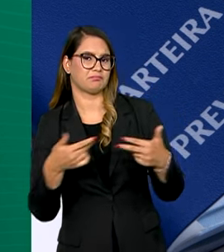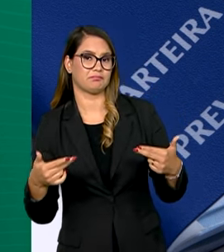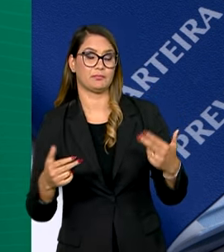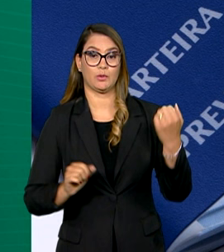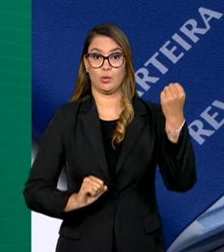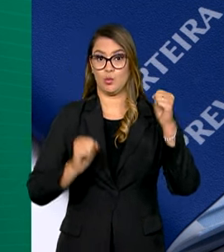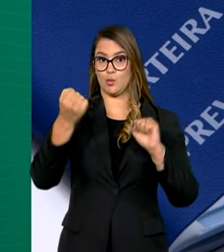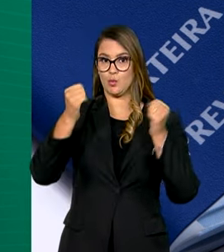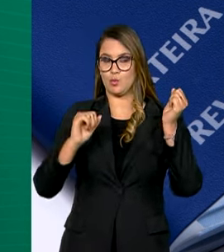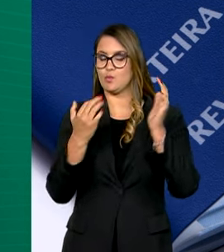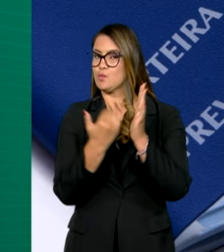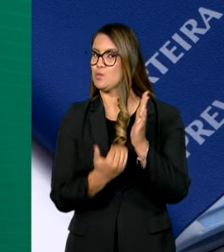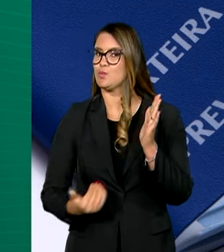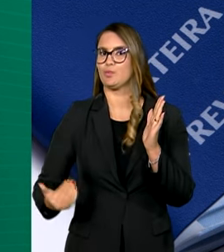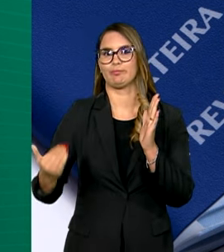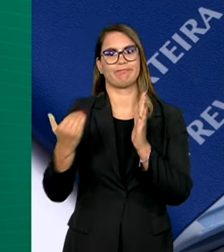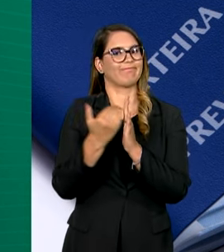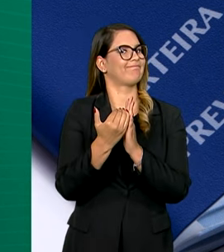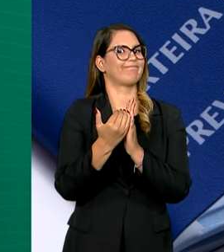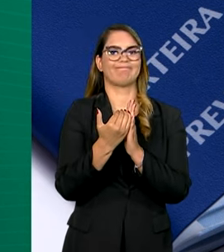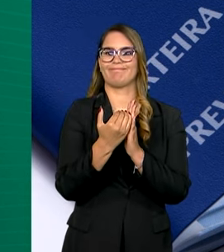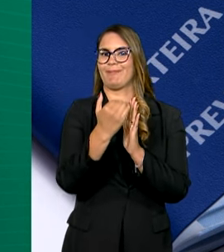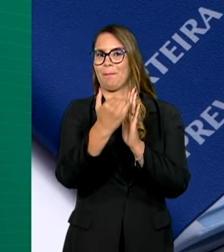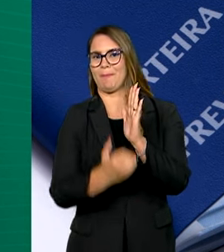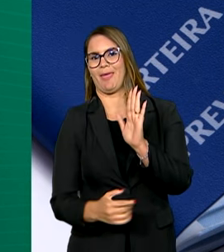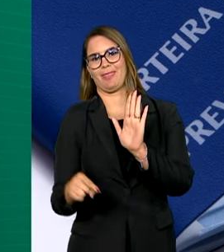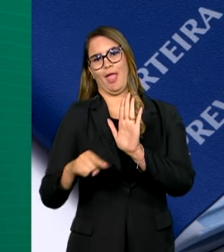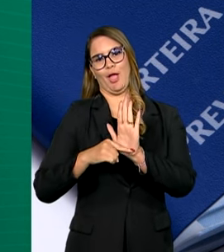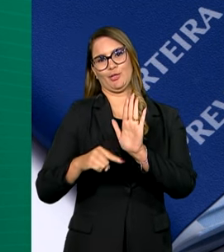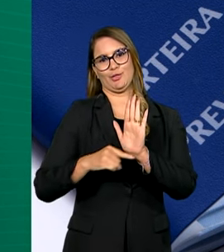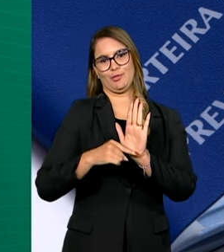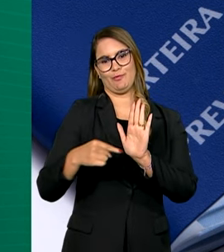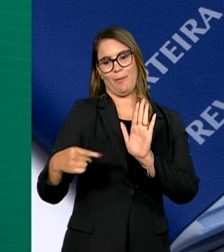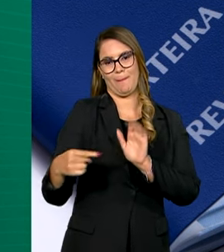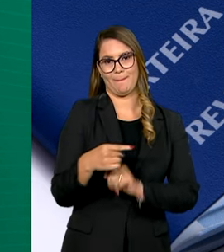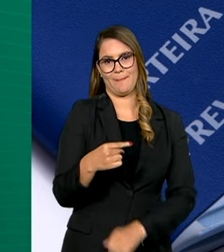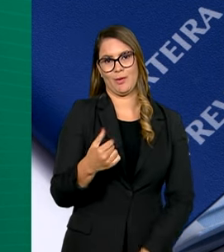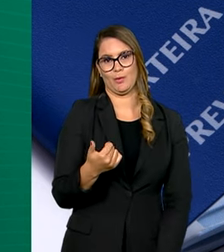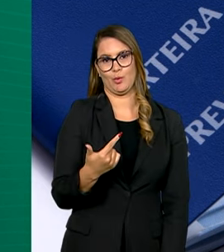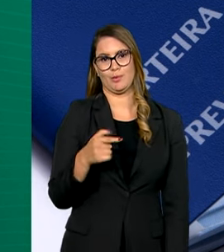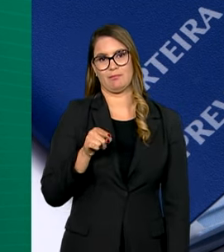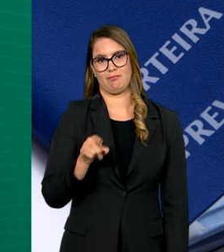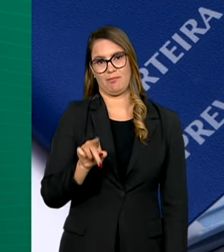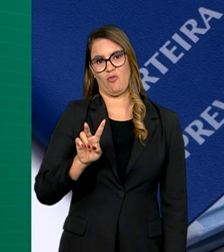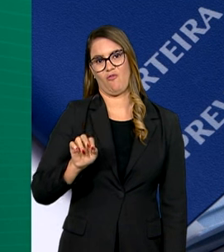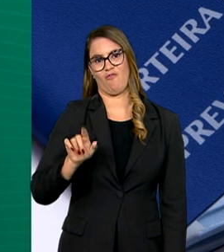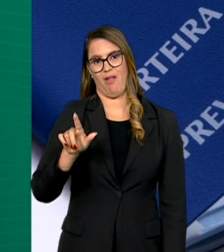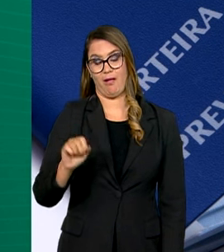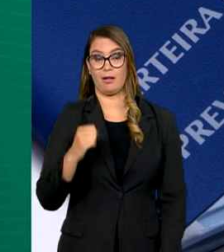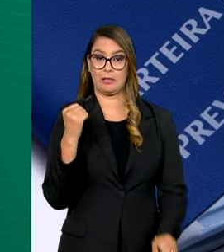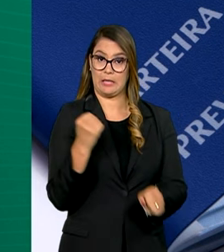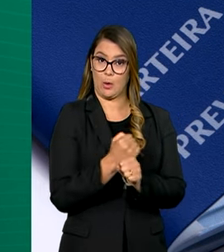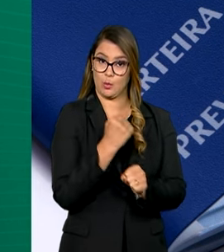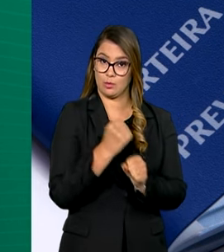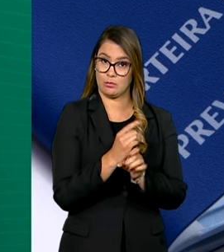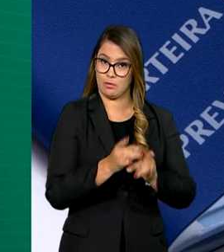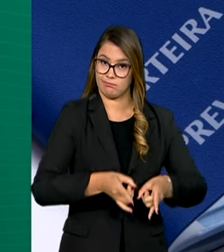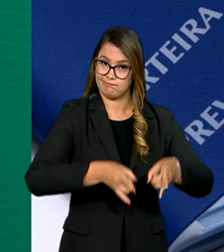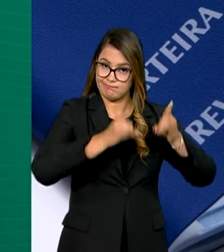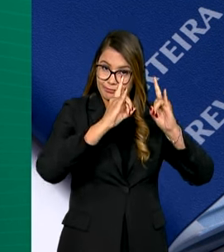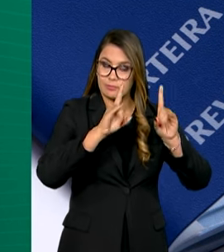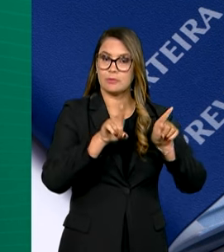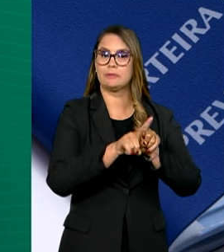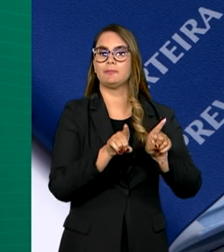indústria, o saldo foi negativo, menos 12 mil vagas. E na construção civil, também